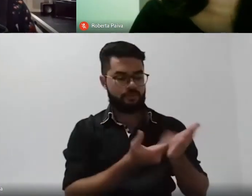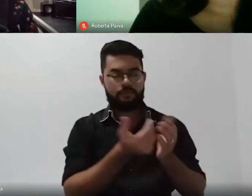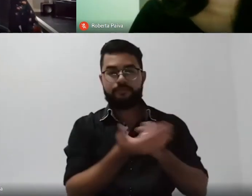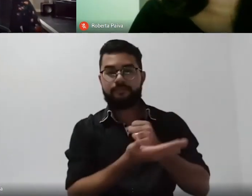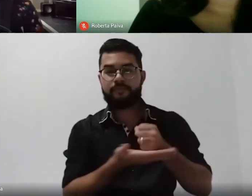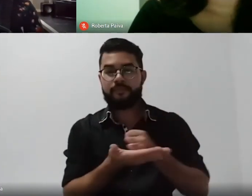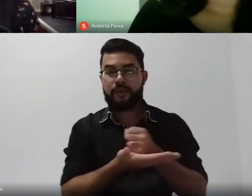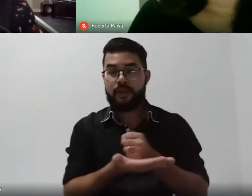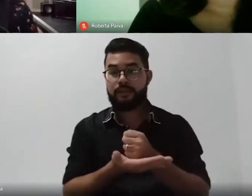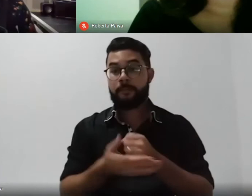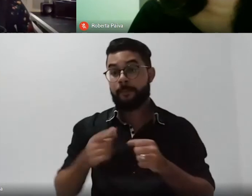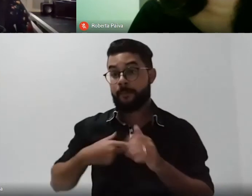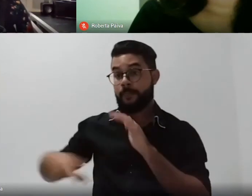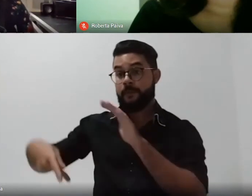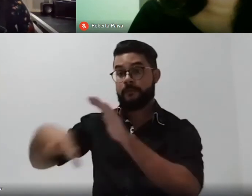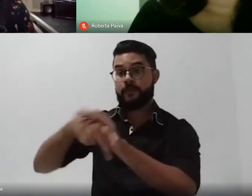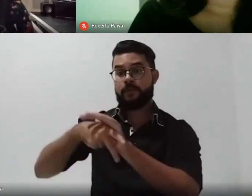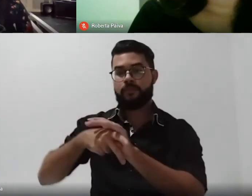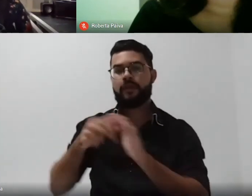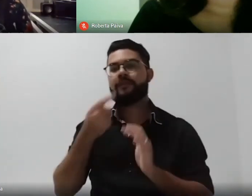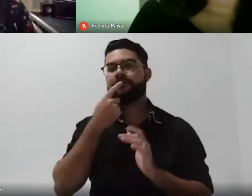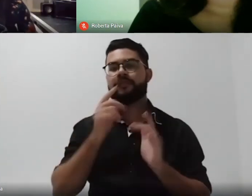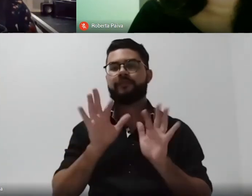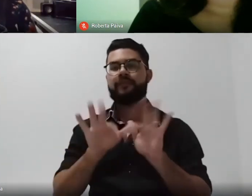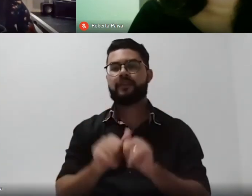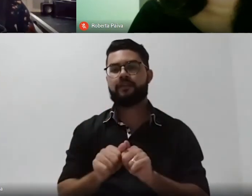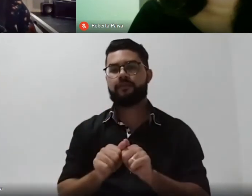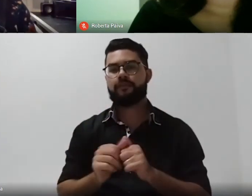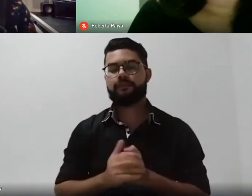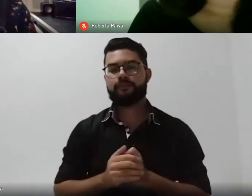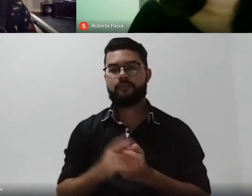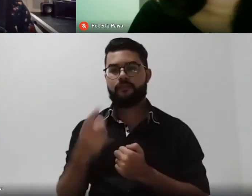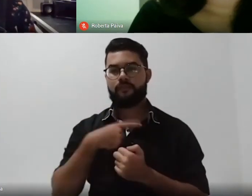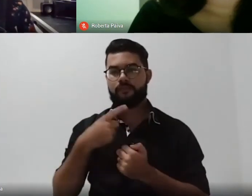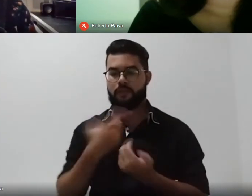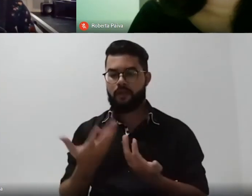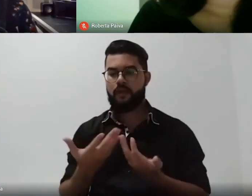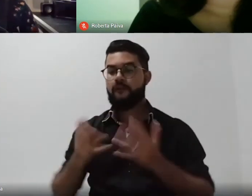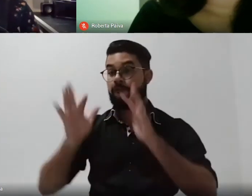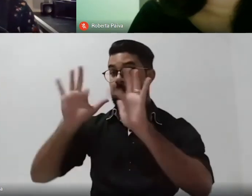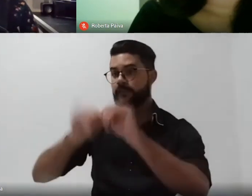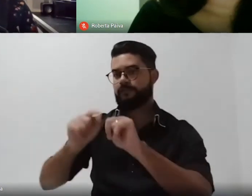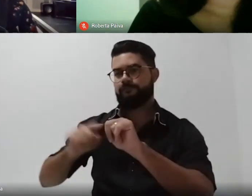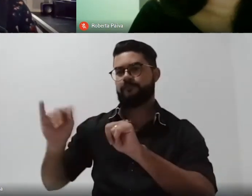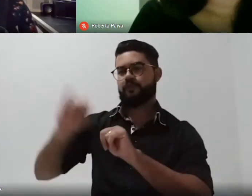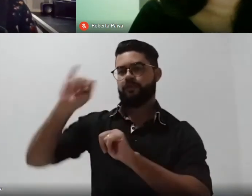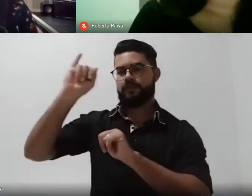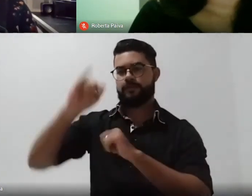partir do final, né? Porque querendo ou não, é o final, é a representação final da coisa.